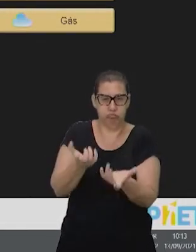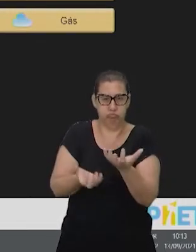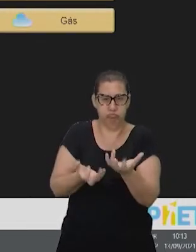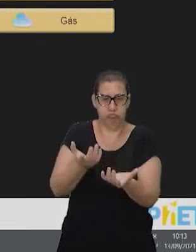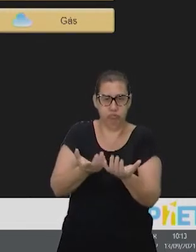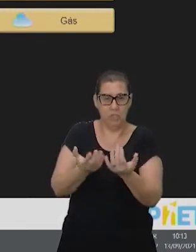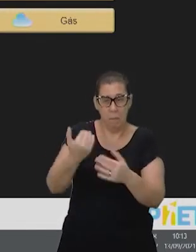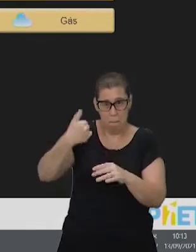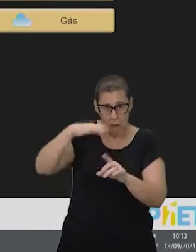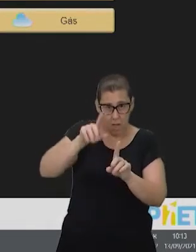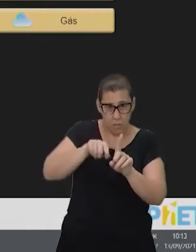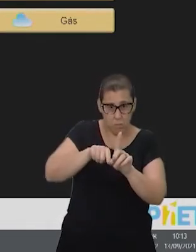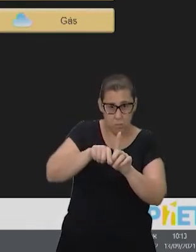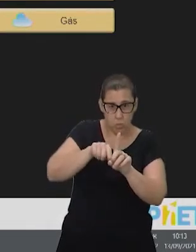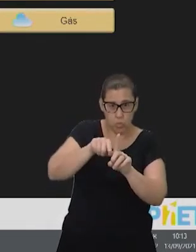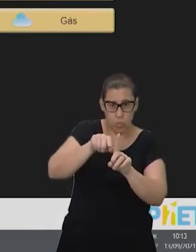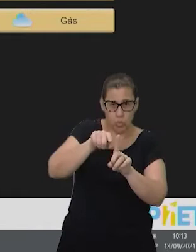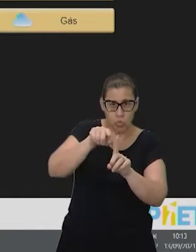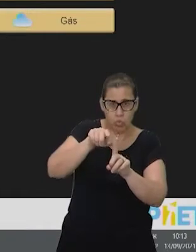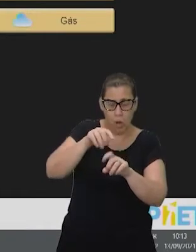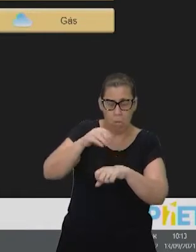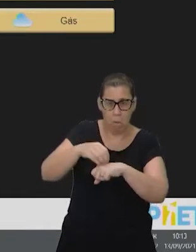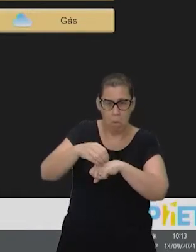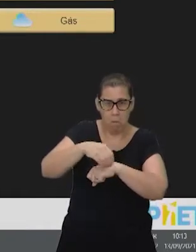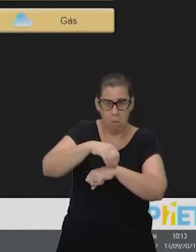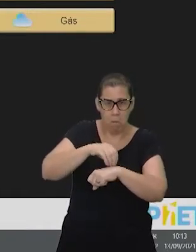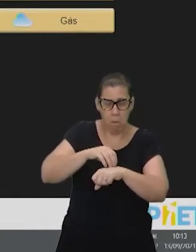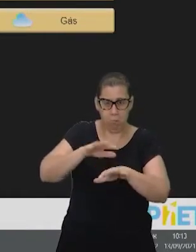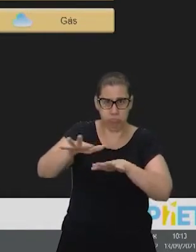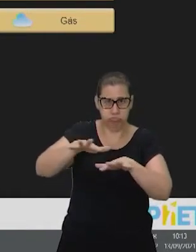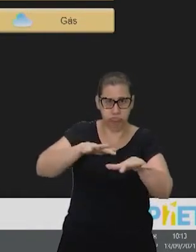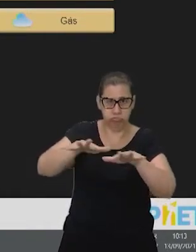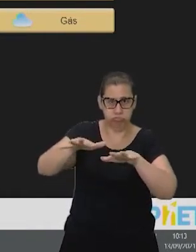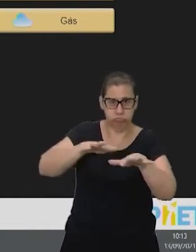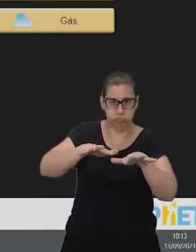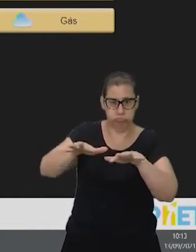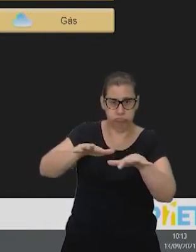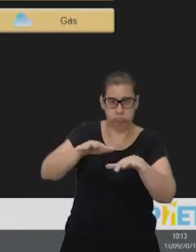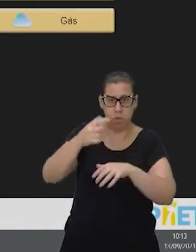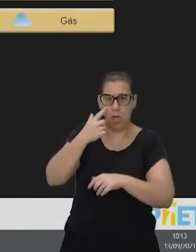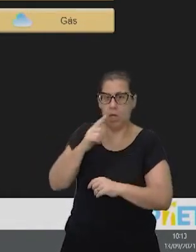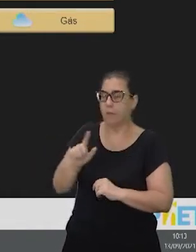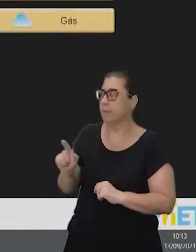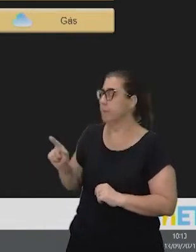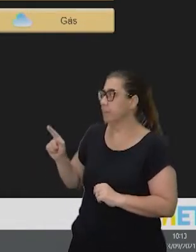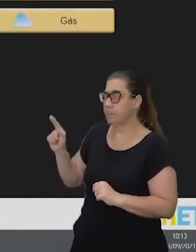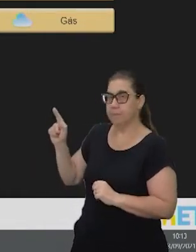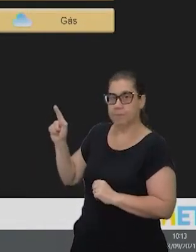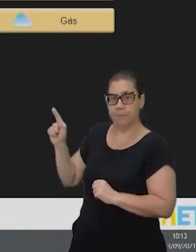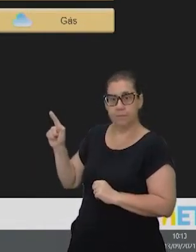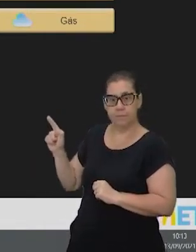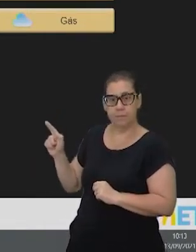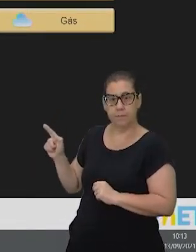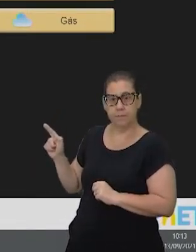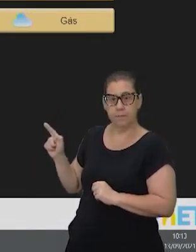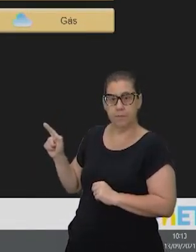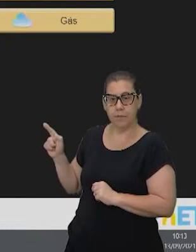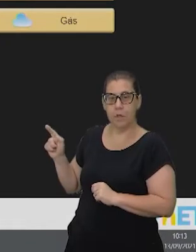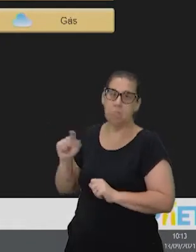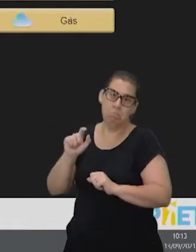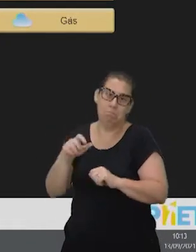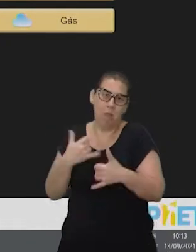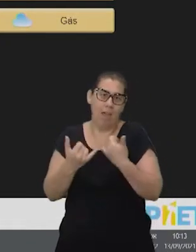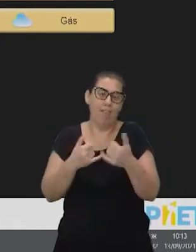esquentar aqui, mais as moléculas vão se agitar, veja só. Evidentemente, né, a gente pode brincar